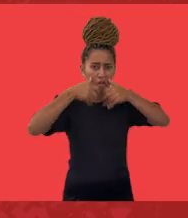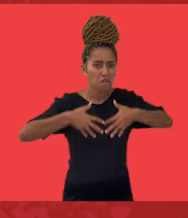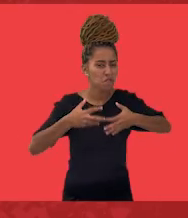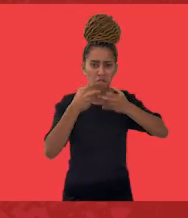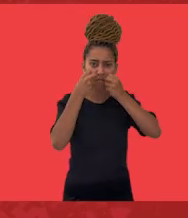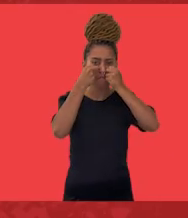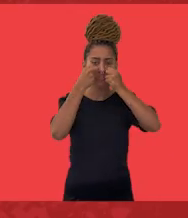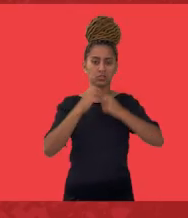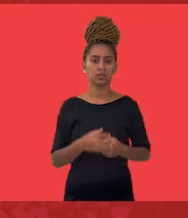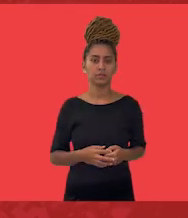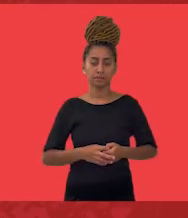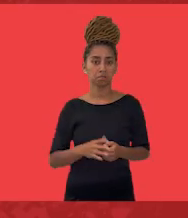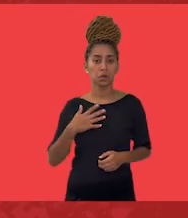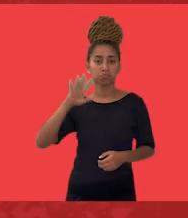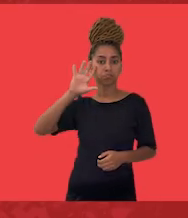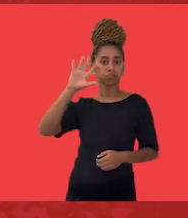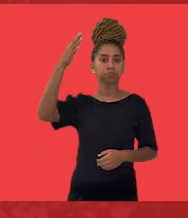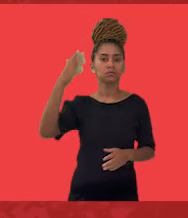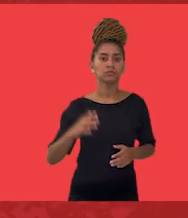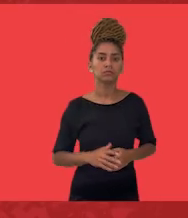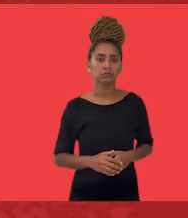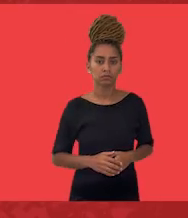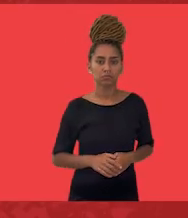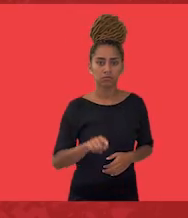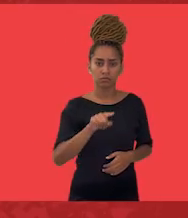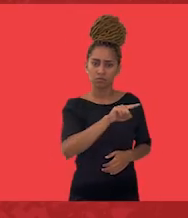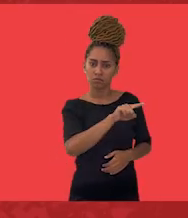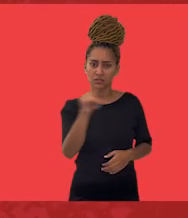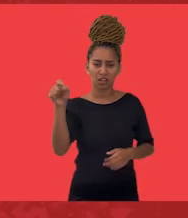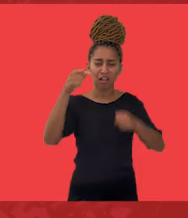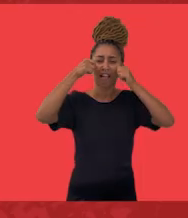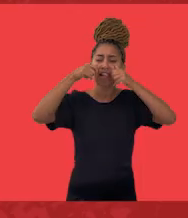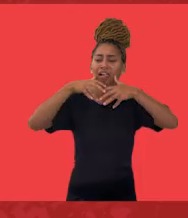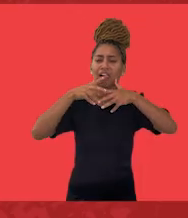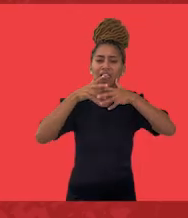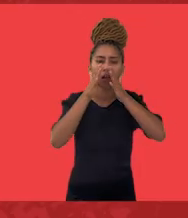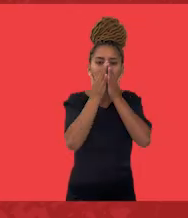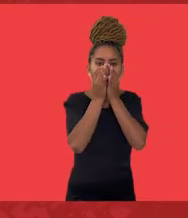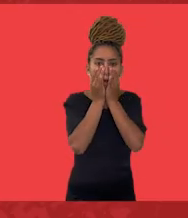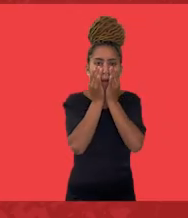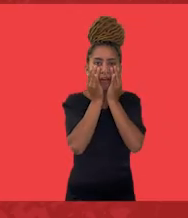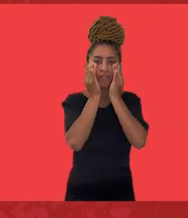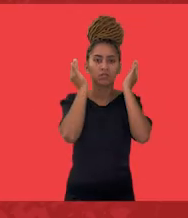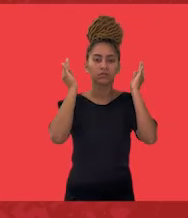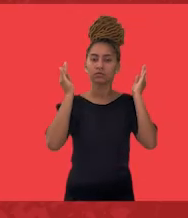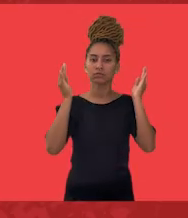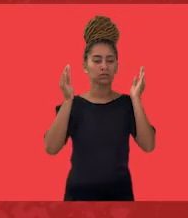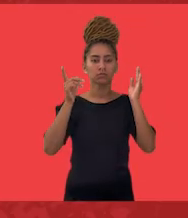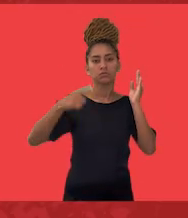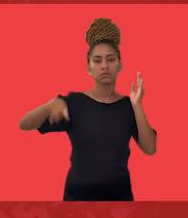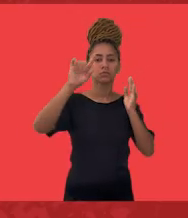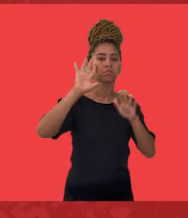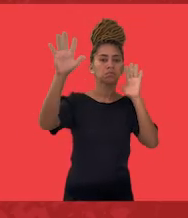Trabalhar para ganhar o mesmo ordenado mês que vem. Superar as